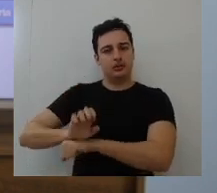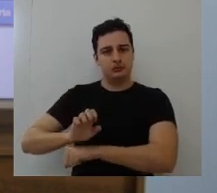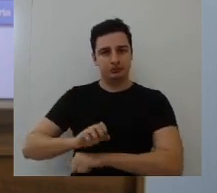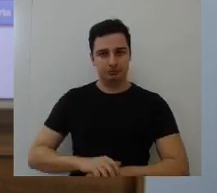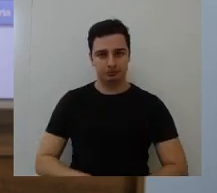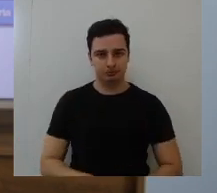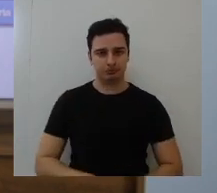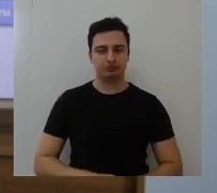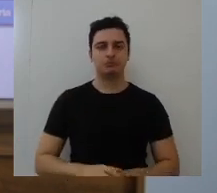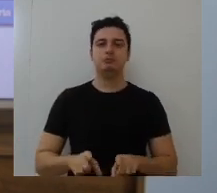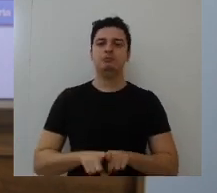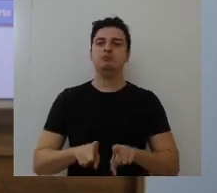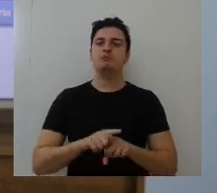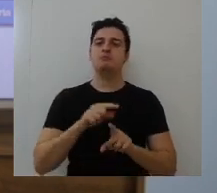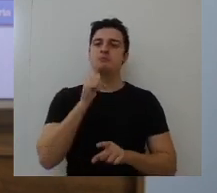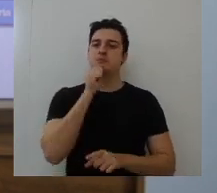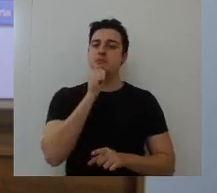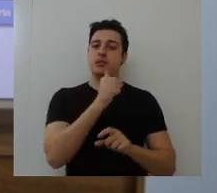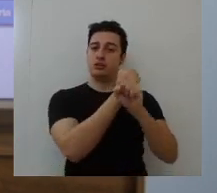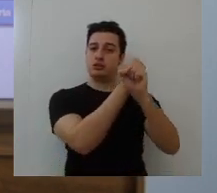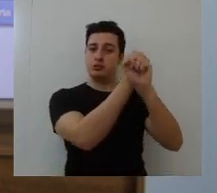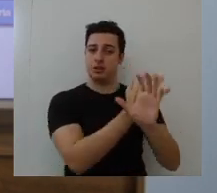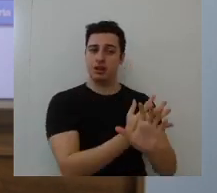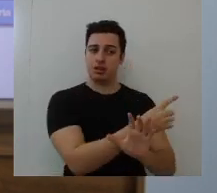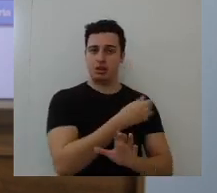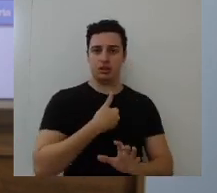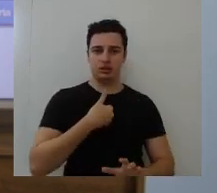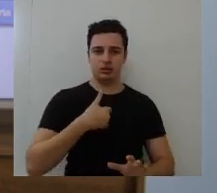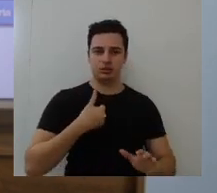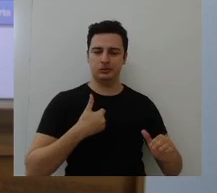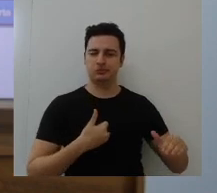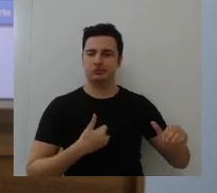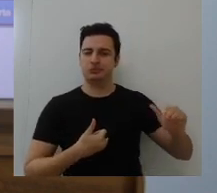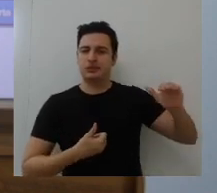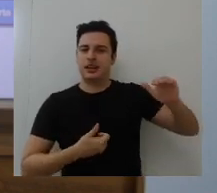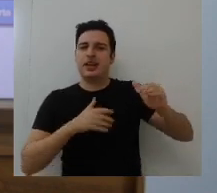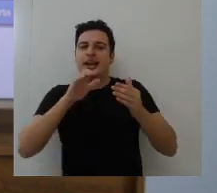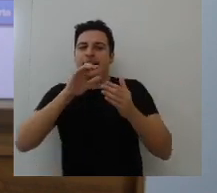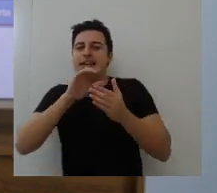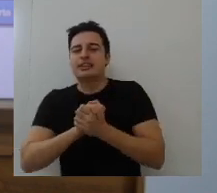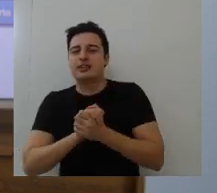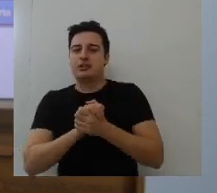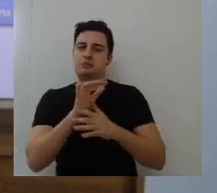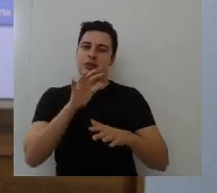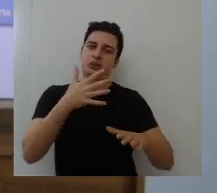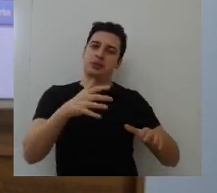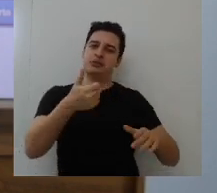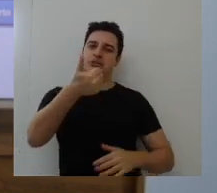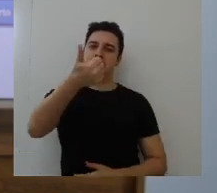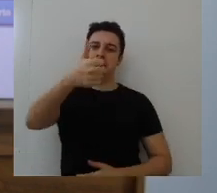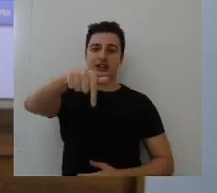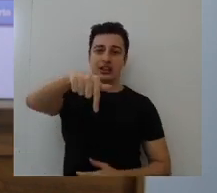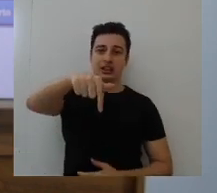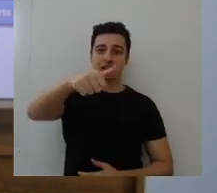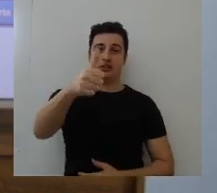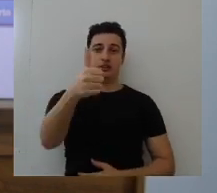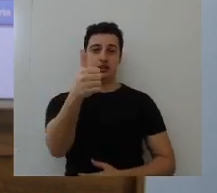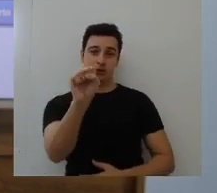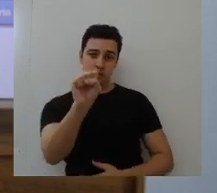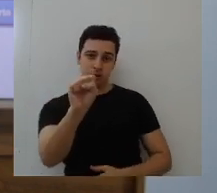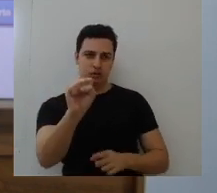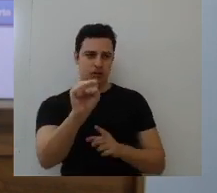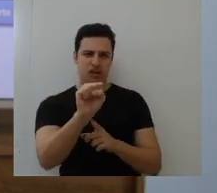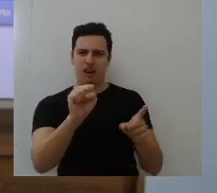mulheres da cidade de Atenas, né? 17, 18, aí você vai dizer, mas Marcílio, 17, 18 anos, ela